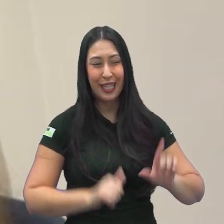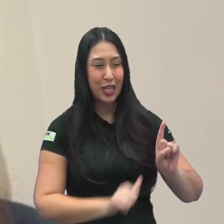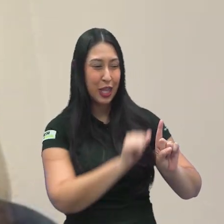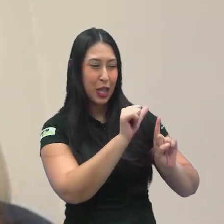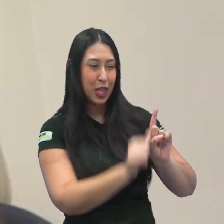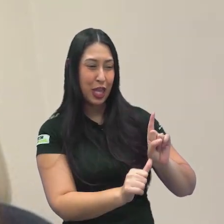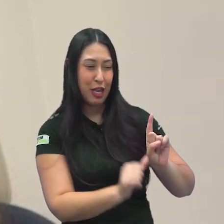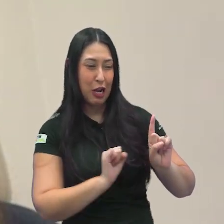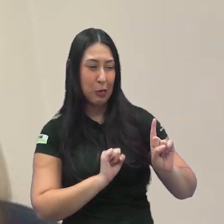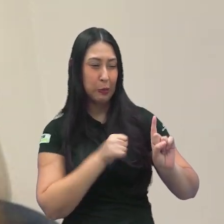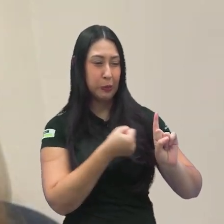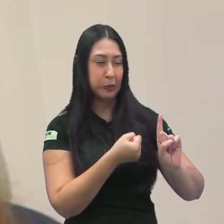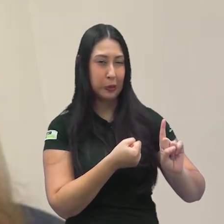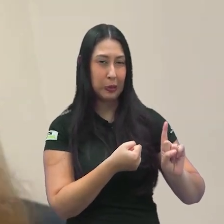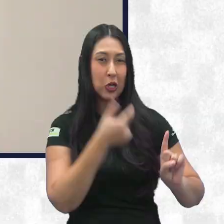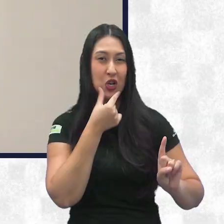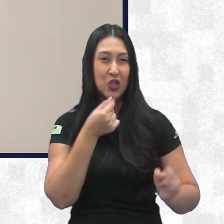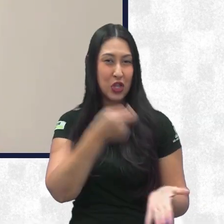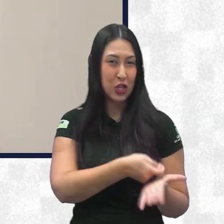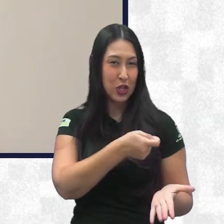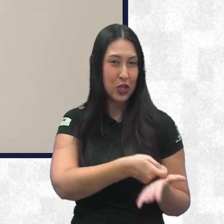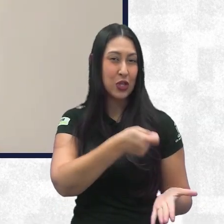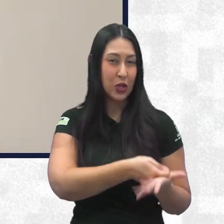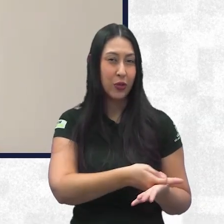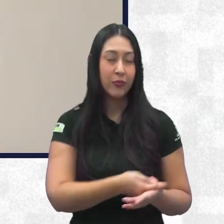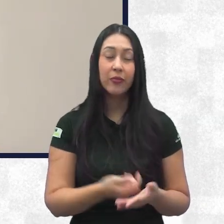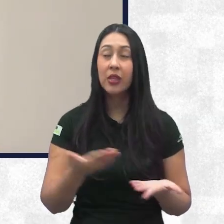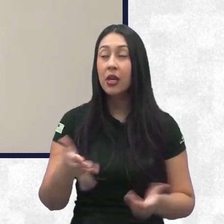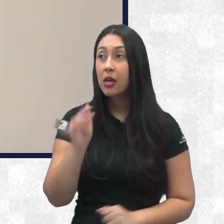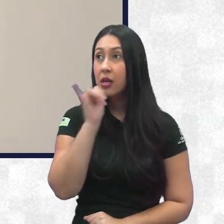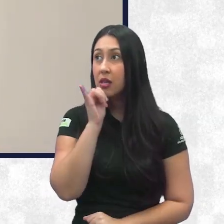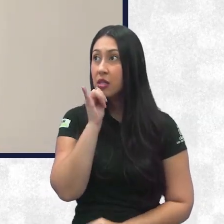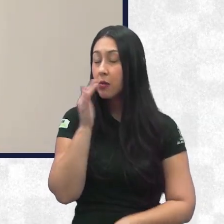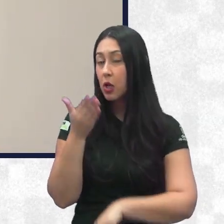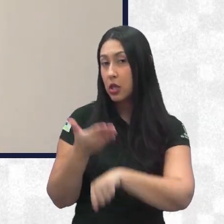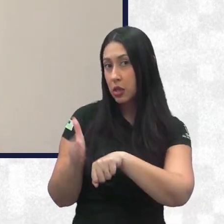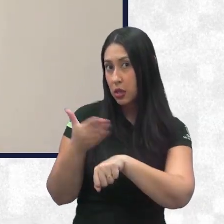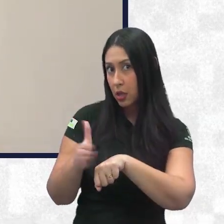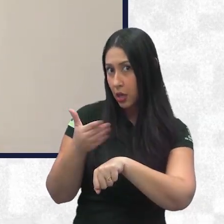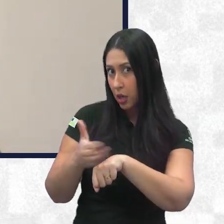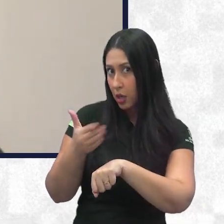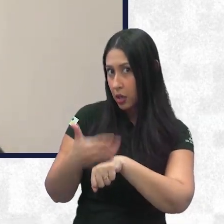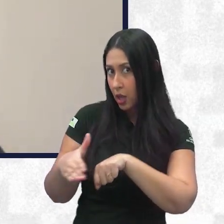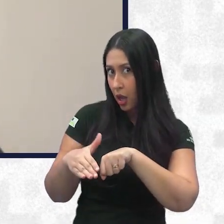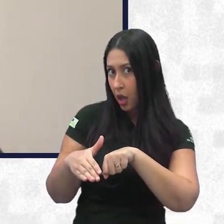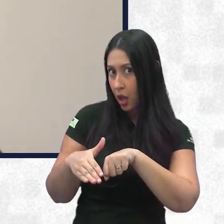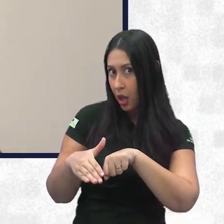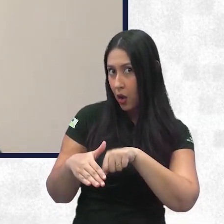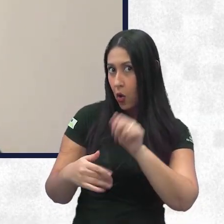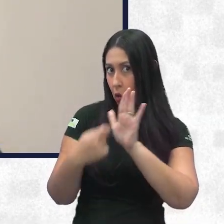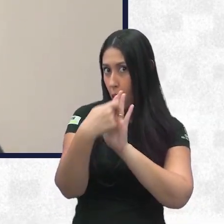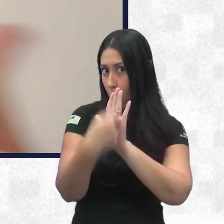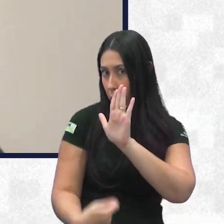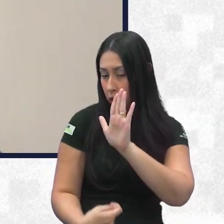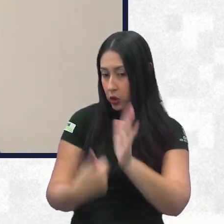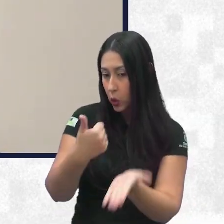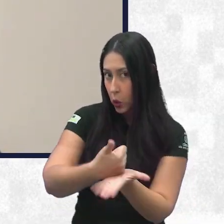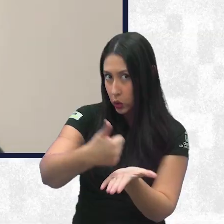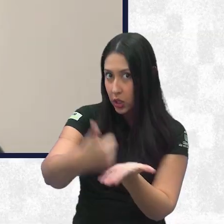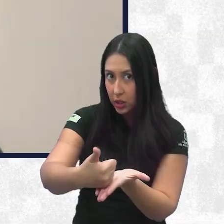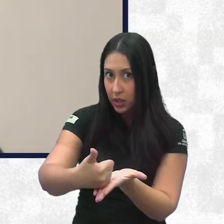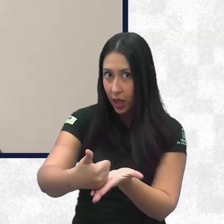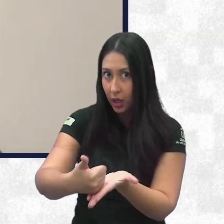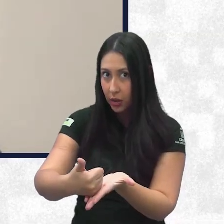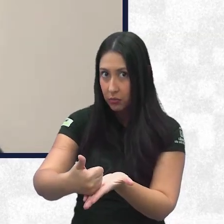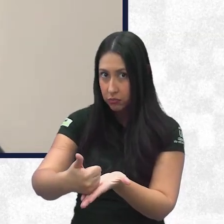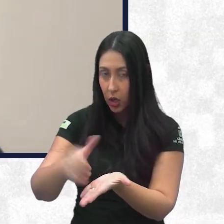estereótipos misóginos e machistas. Então, quando você tem um treinamento, vamos supor, para um algoritmo de contratação, para